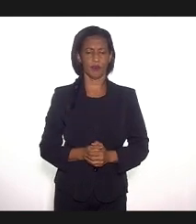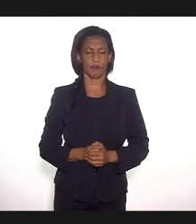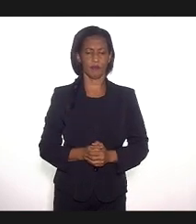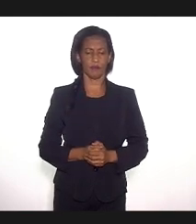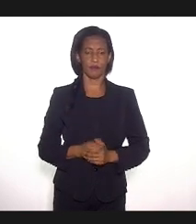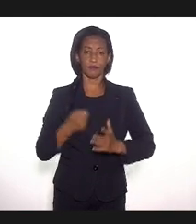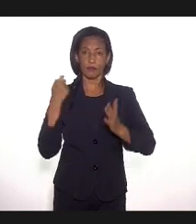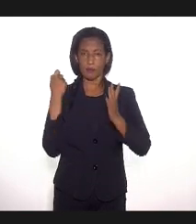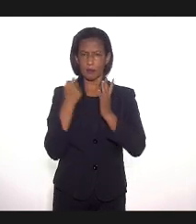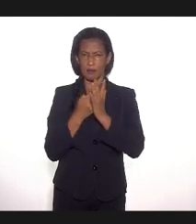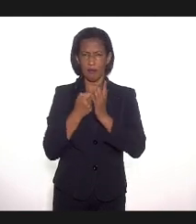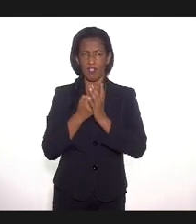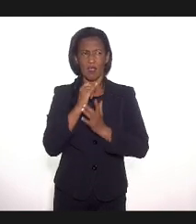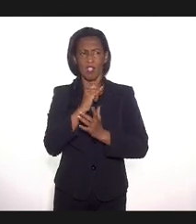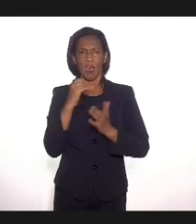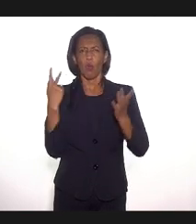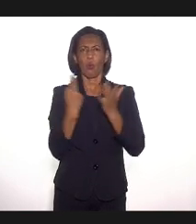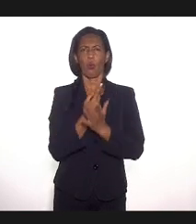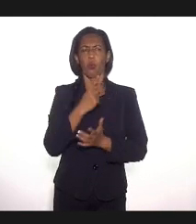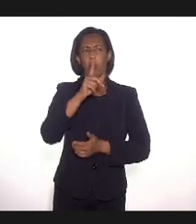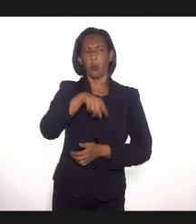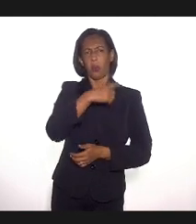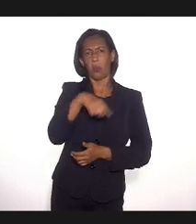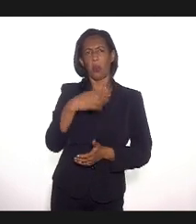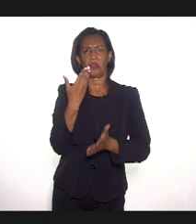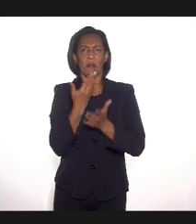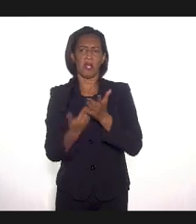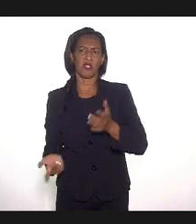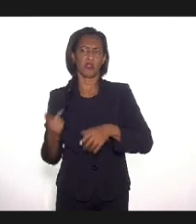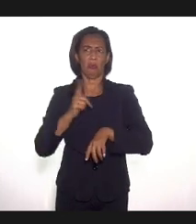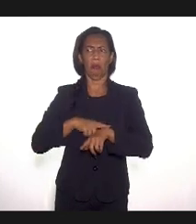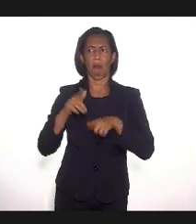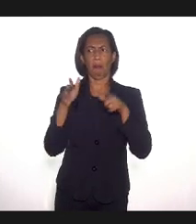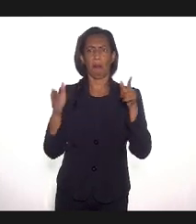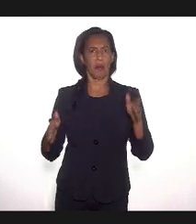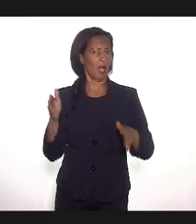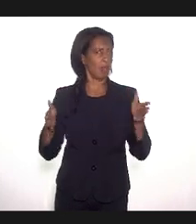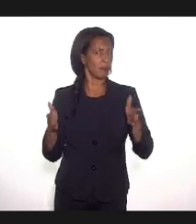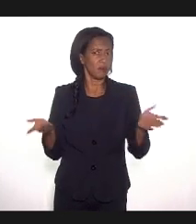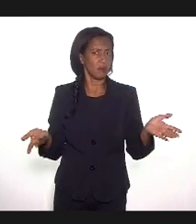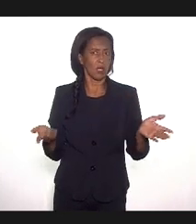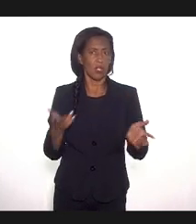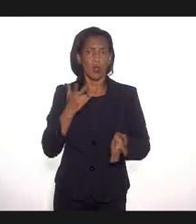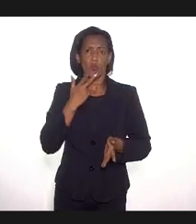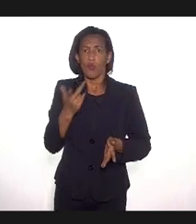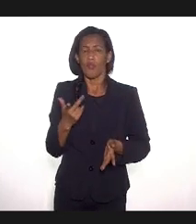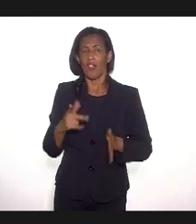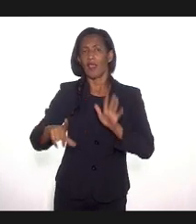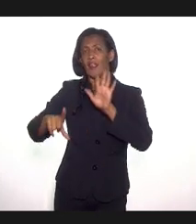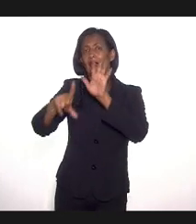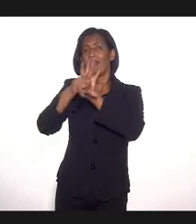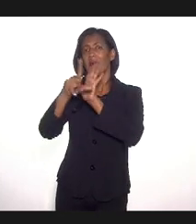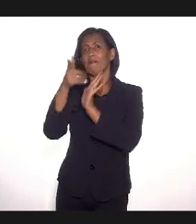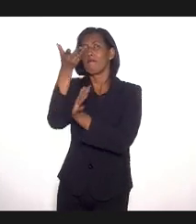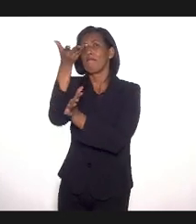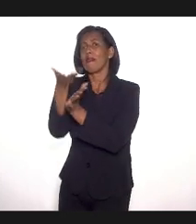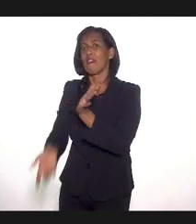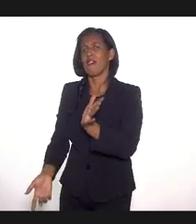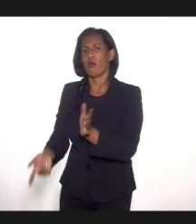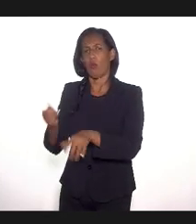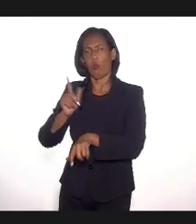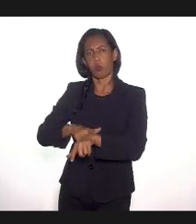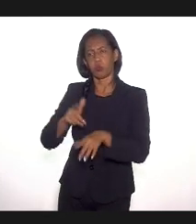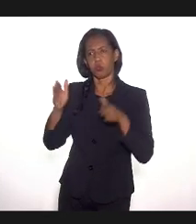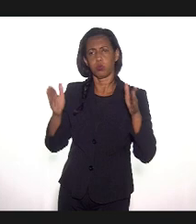ter sido anulado, ou caído em desuso, ou perdido o prazo, isso não significa que a lei perdeu o prazo. O certo